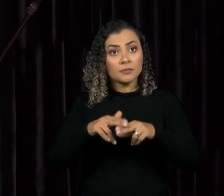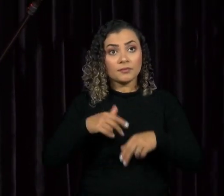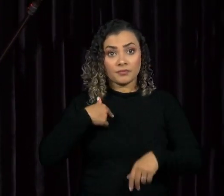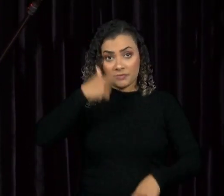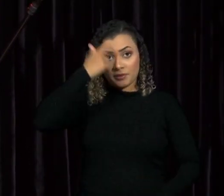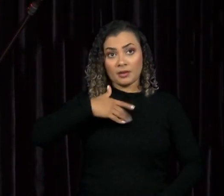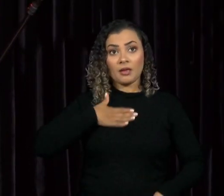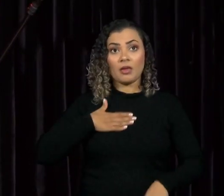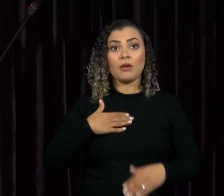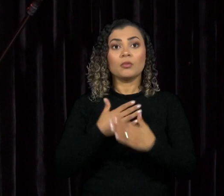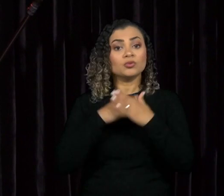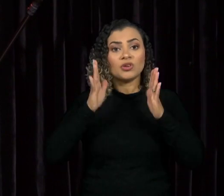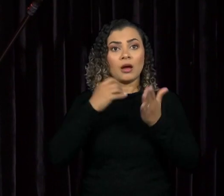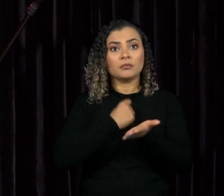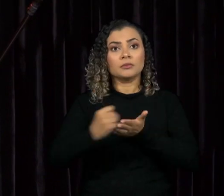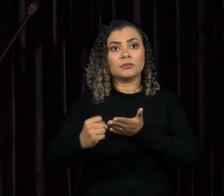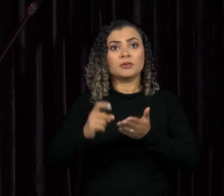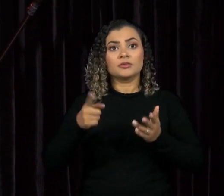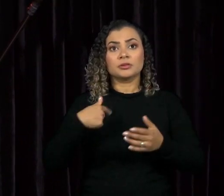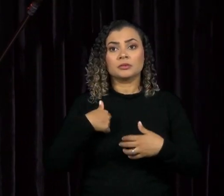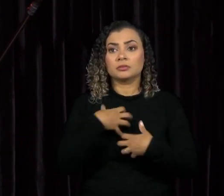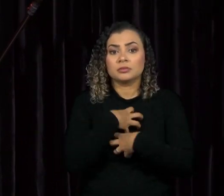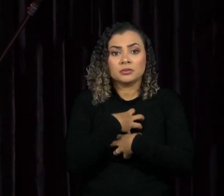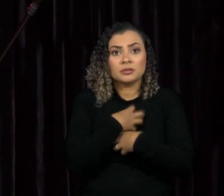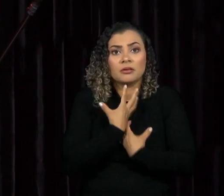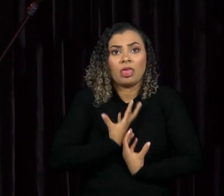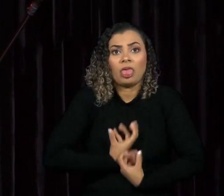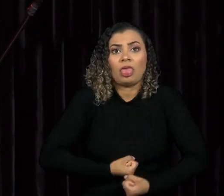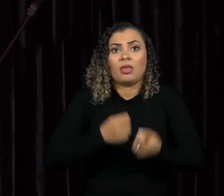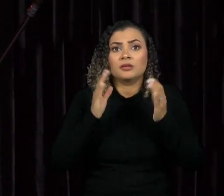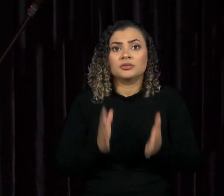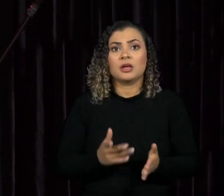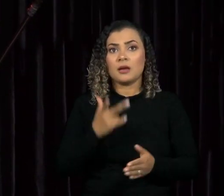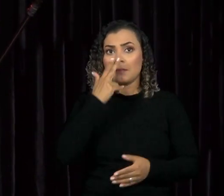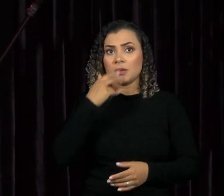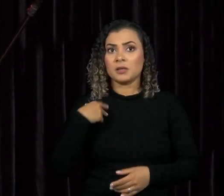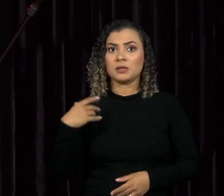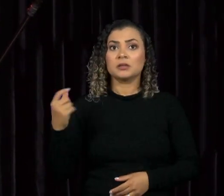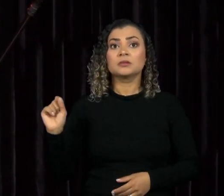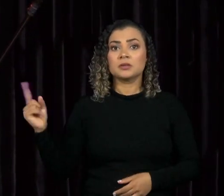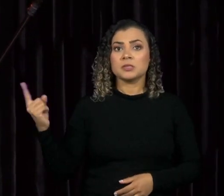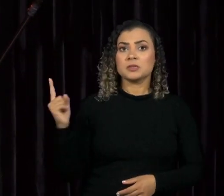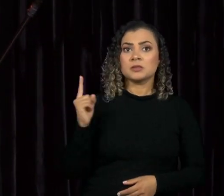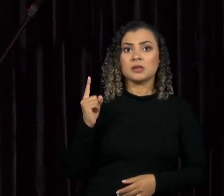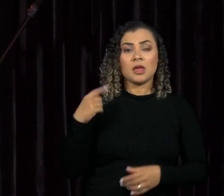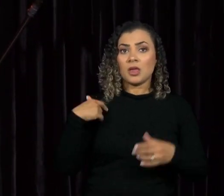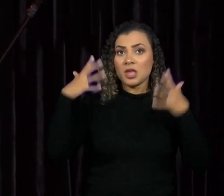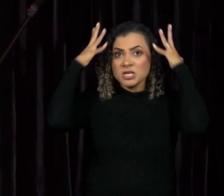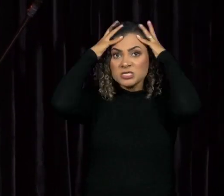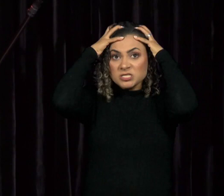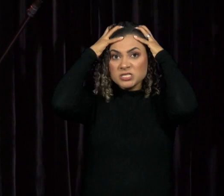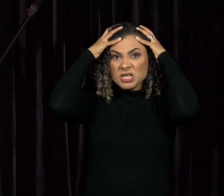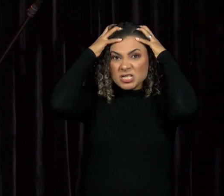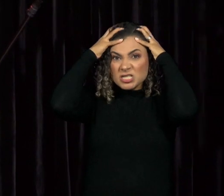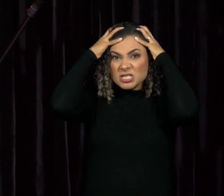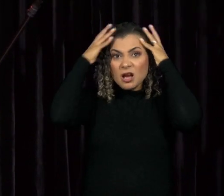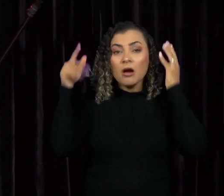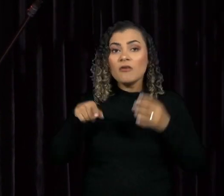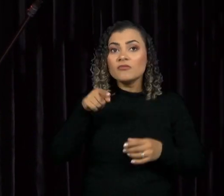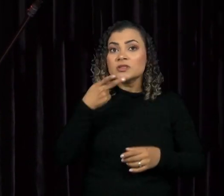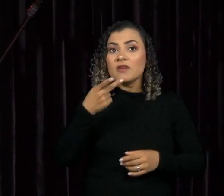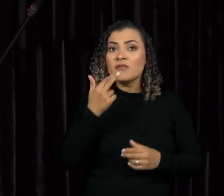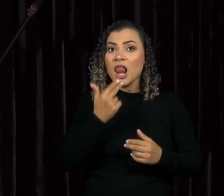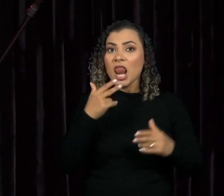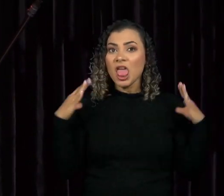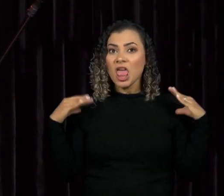cadáver nessa época. Depois lá na rua vi vários, ele segurou minha cabeça, apertou, tinha nem esse cabelo pra amortecer ainda, ele apertou e falou assim, você vai falar em